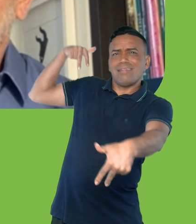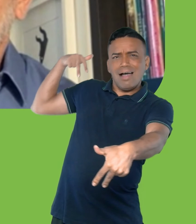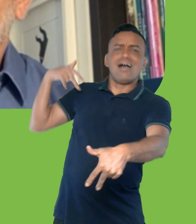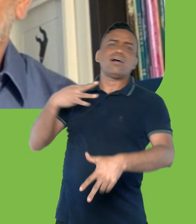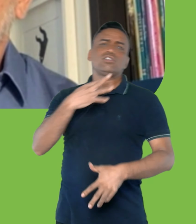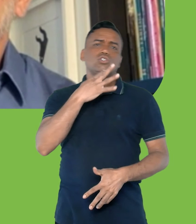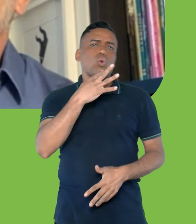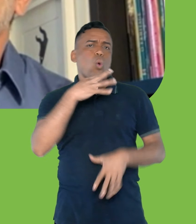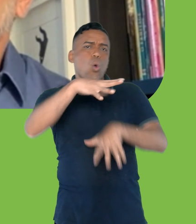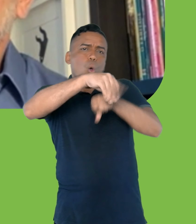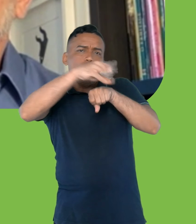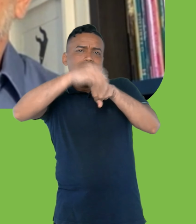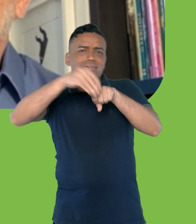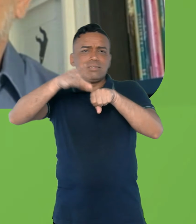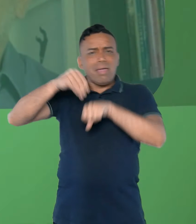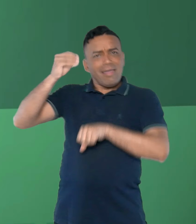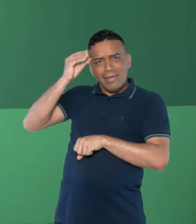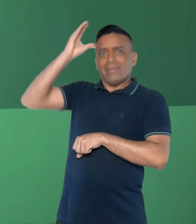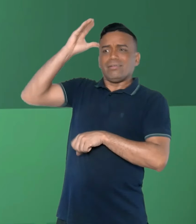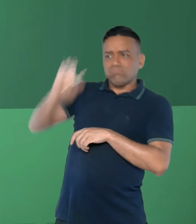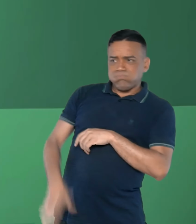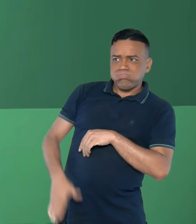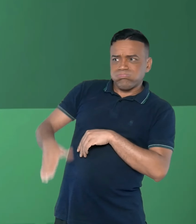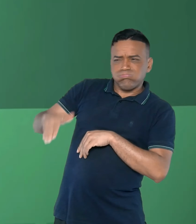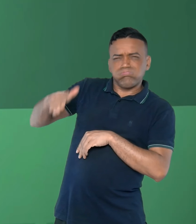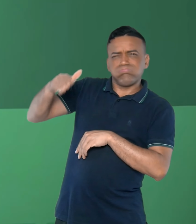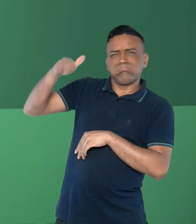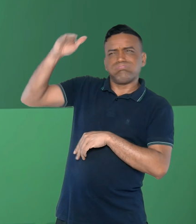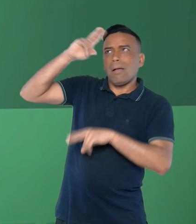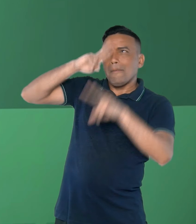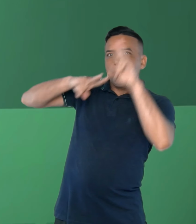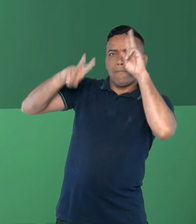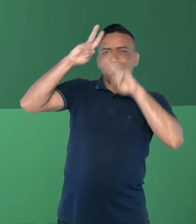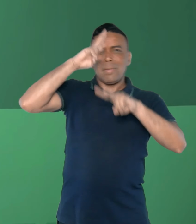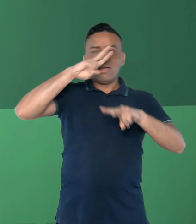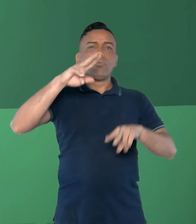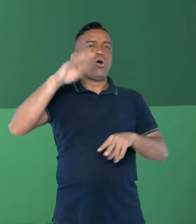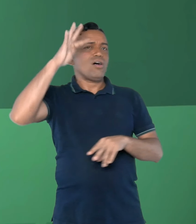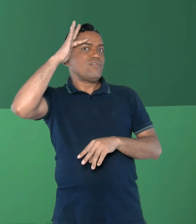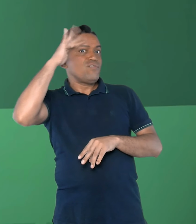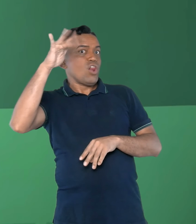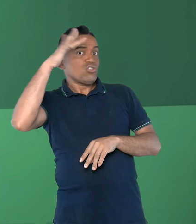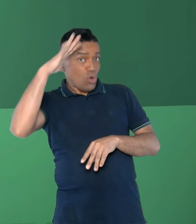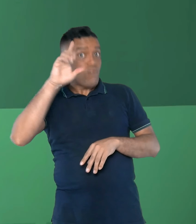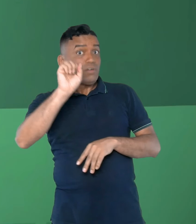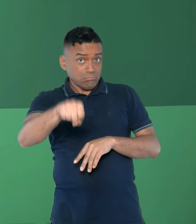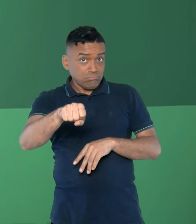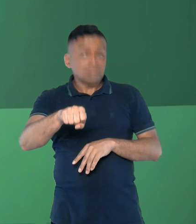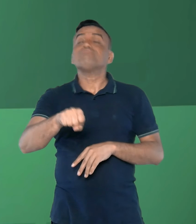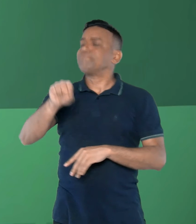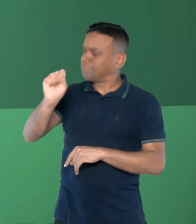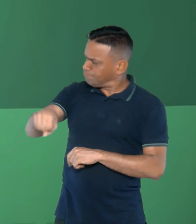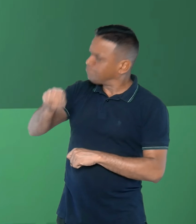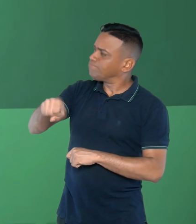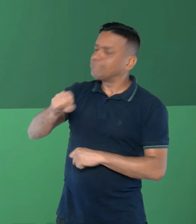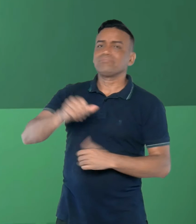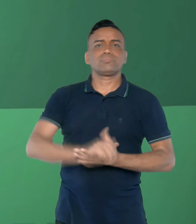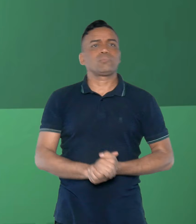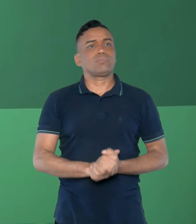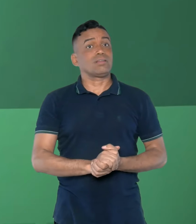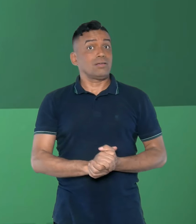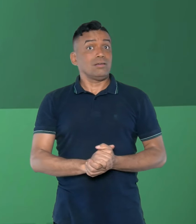ancestral, né? Dele, da infância, e traz outras, essa memória que você diz aí, filosófica até, né? Com certeza. E